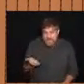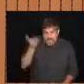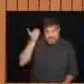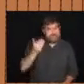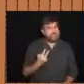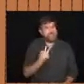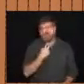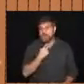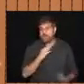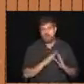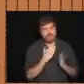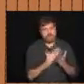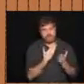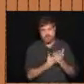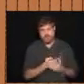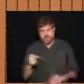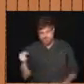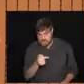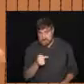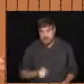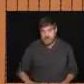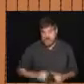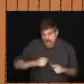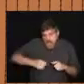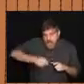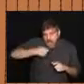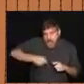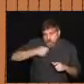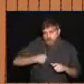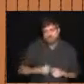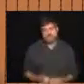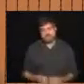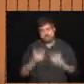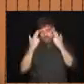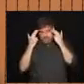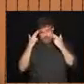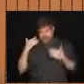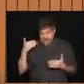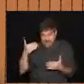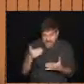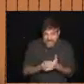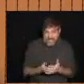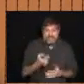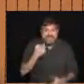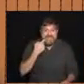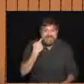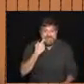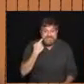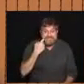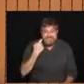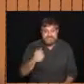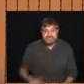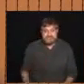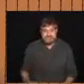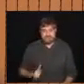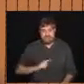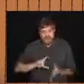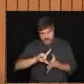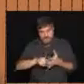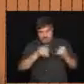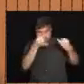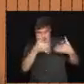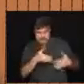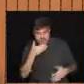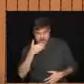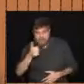ir à escola. As merendas serão servidas normalmente até sexta-feira. Eu vou falar um pouco mais para